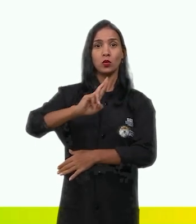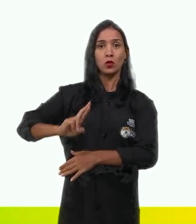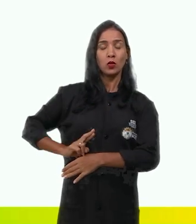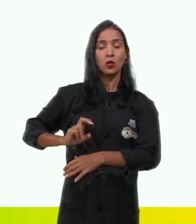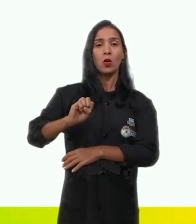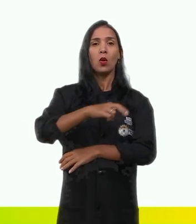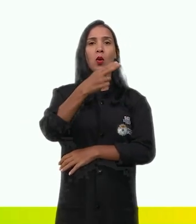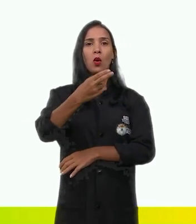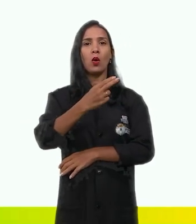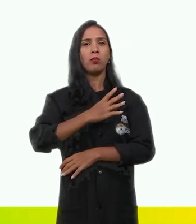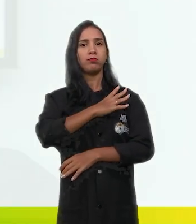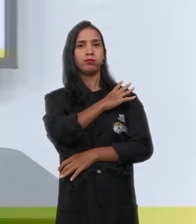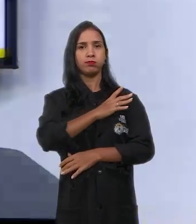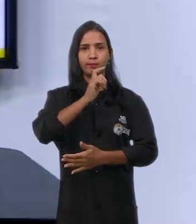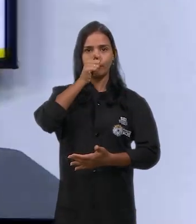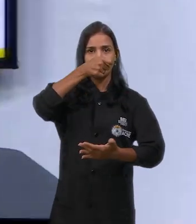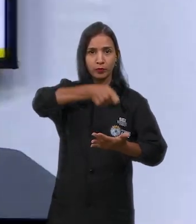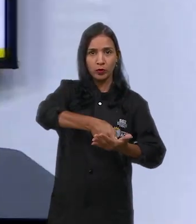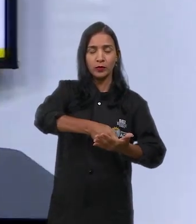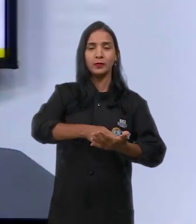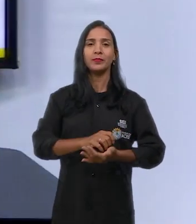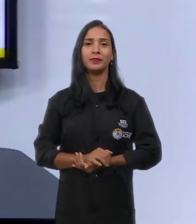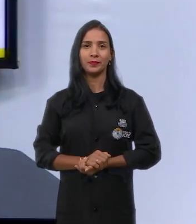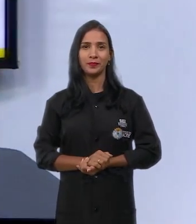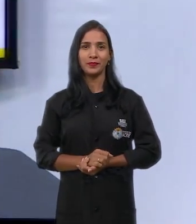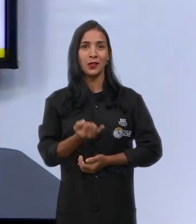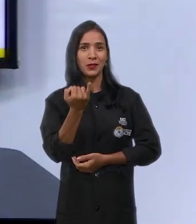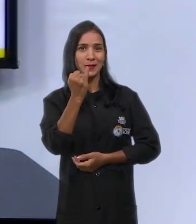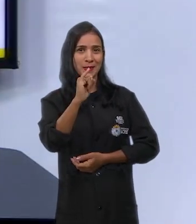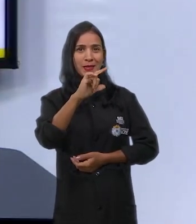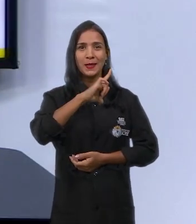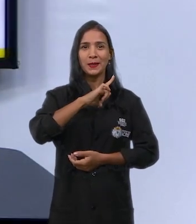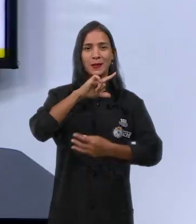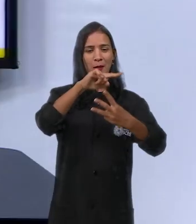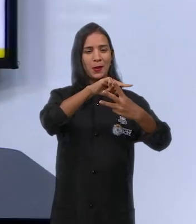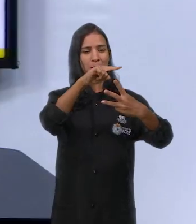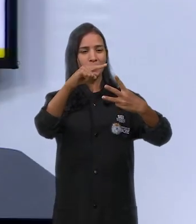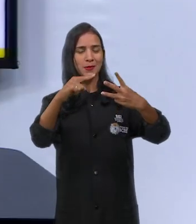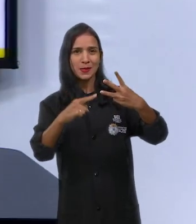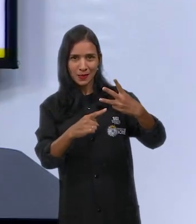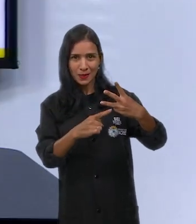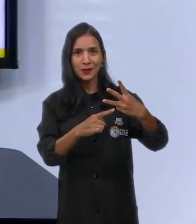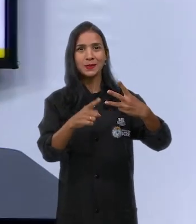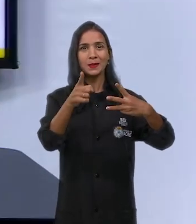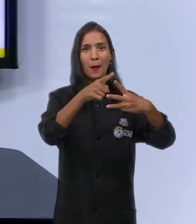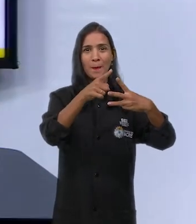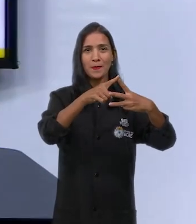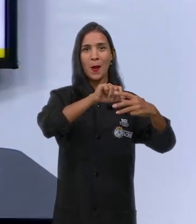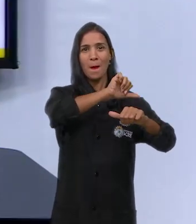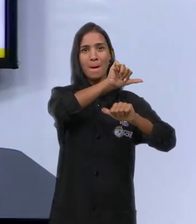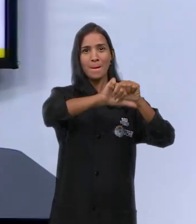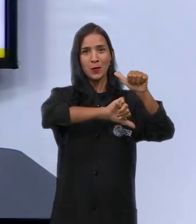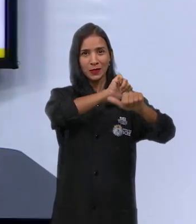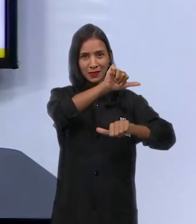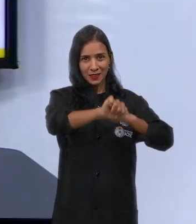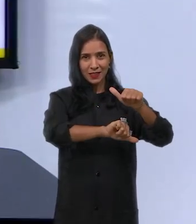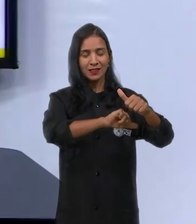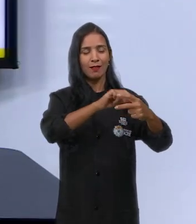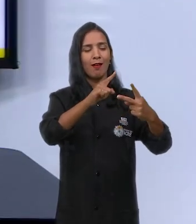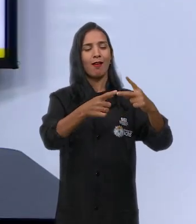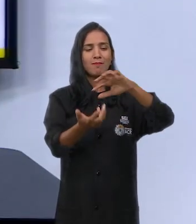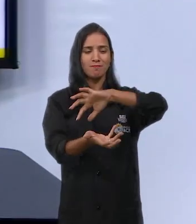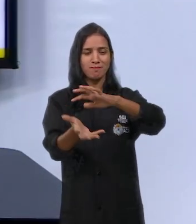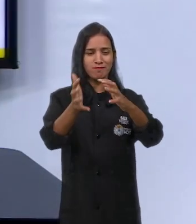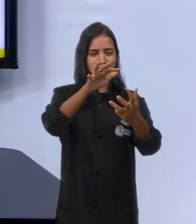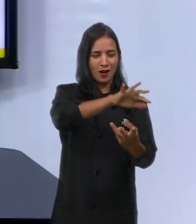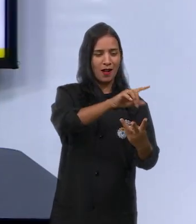autoritários. Então, alunos, se tivermos mudança radical, mobilização popular e